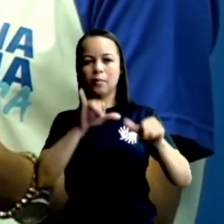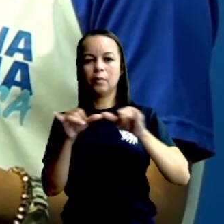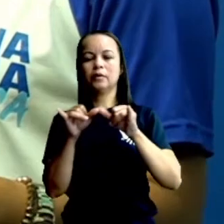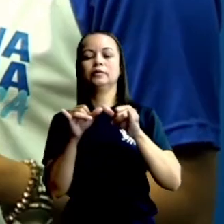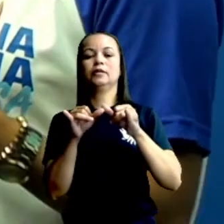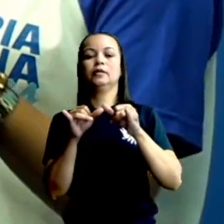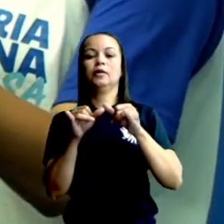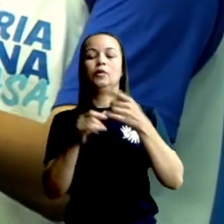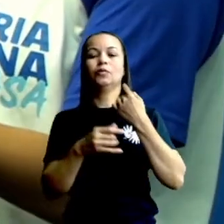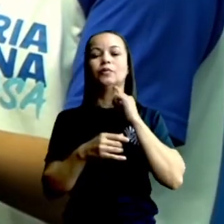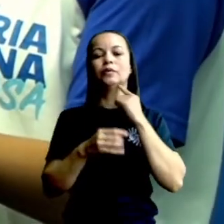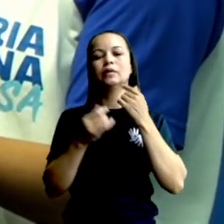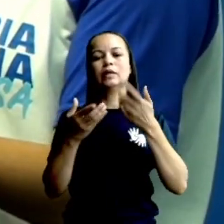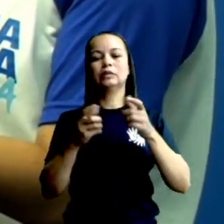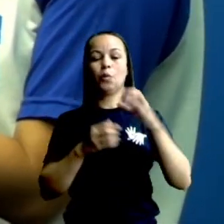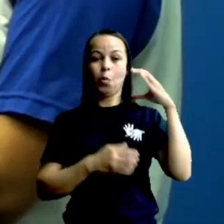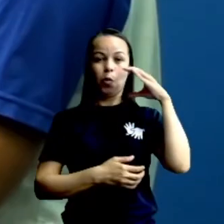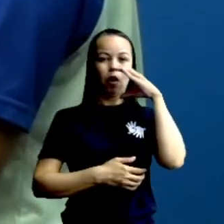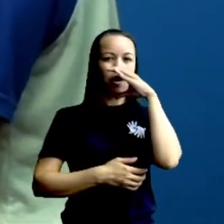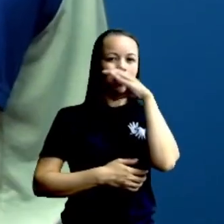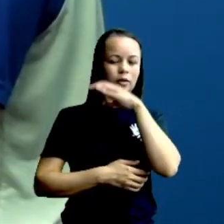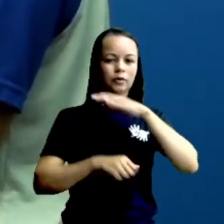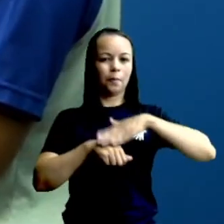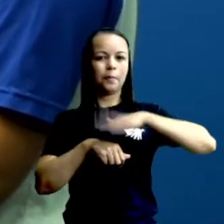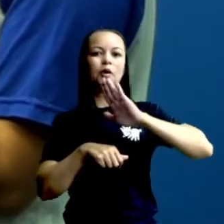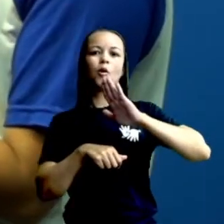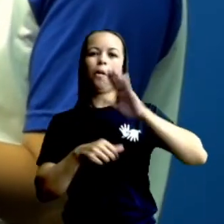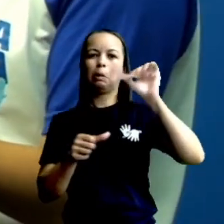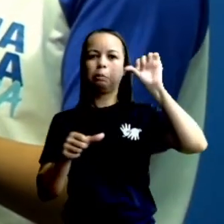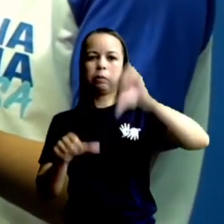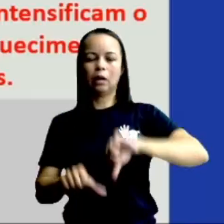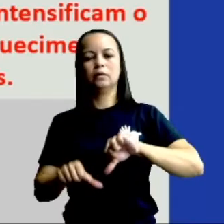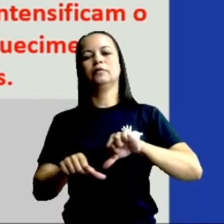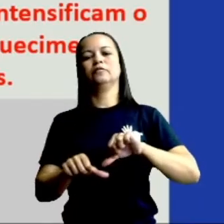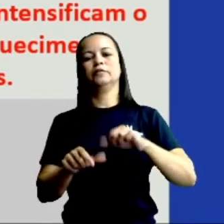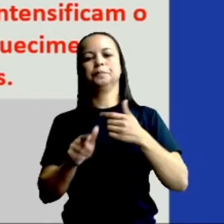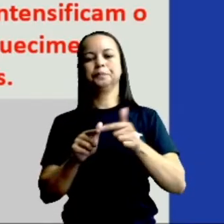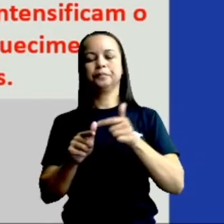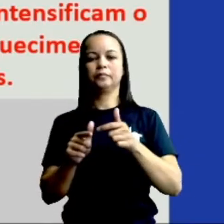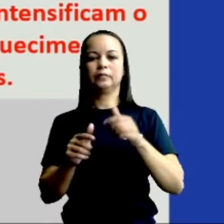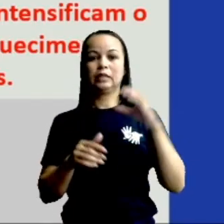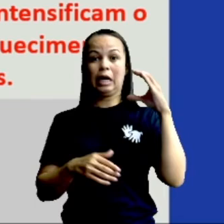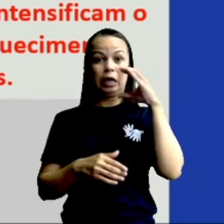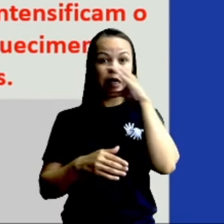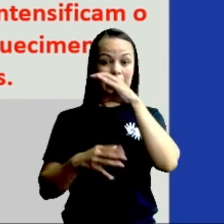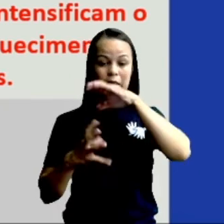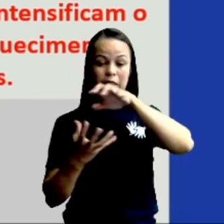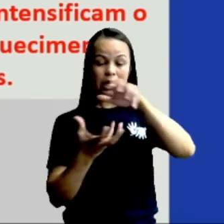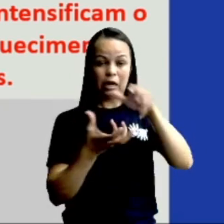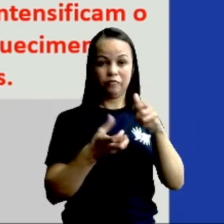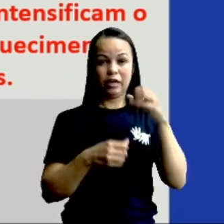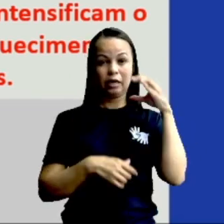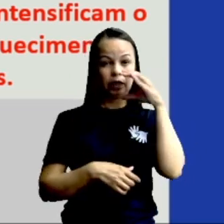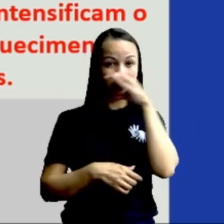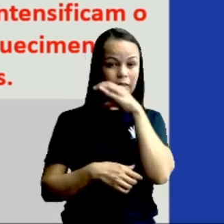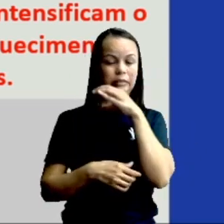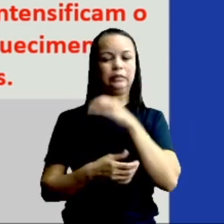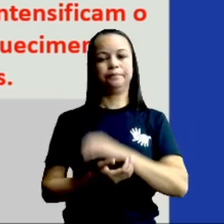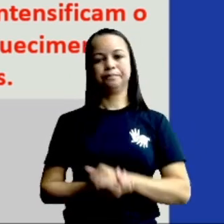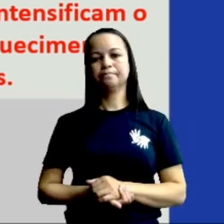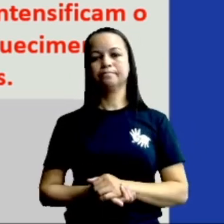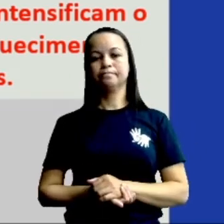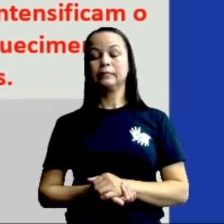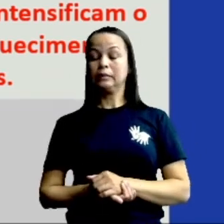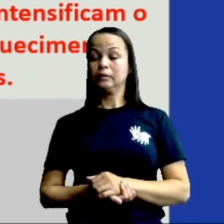esse efeito vai se intensificar, provocando o aquecimento global. A Terra vai ficar quente, aquecida. E vai